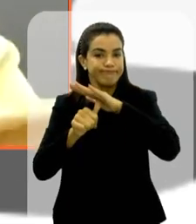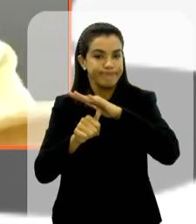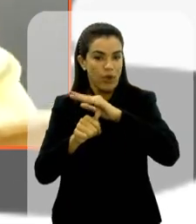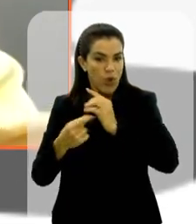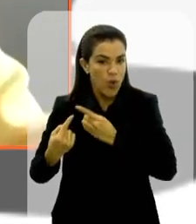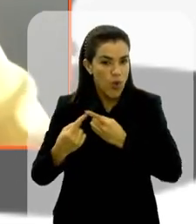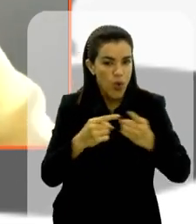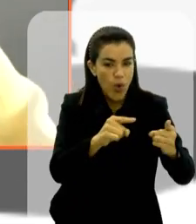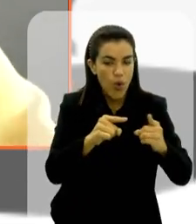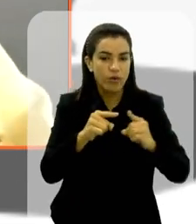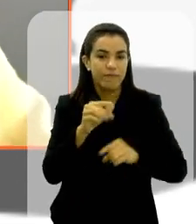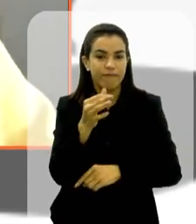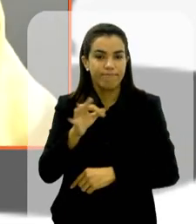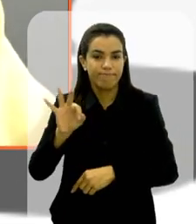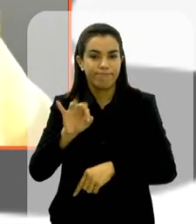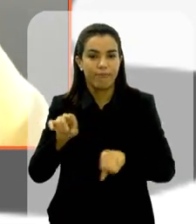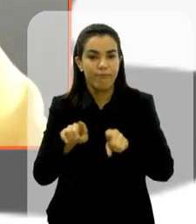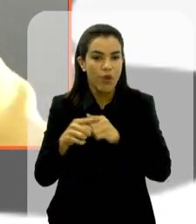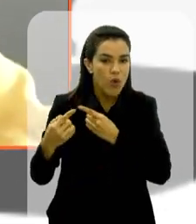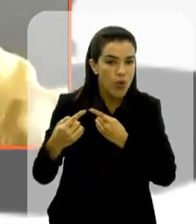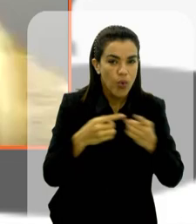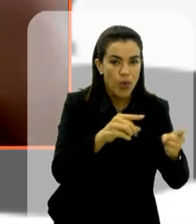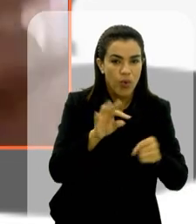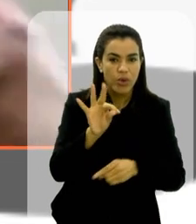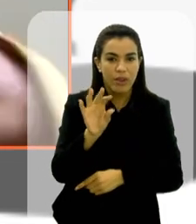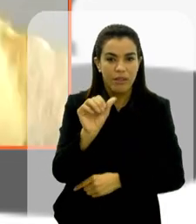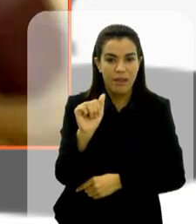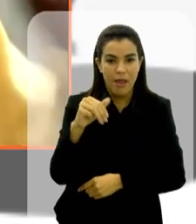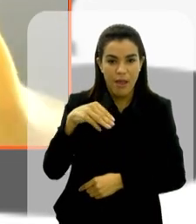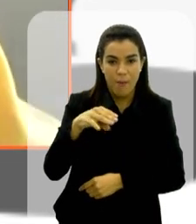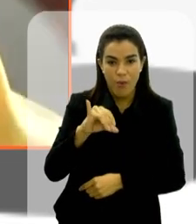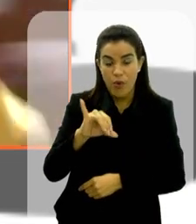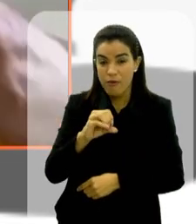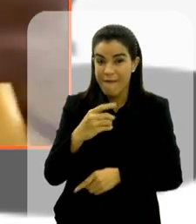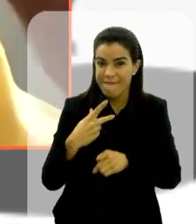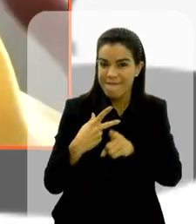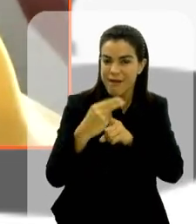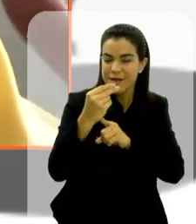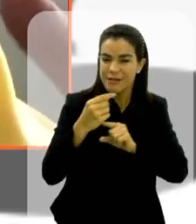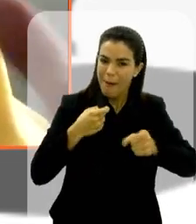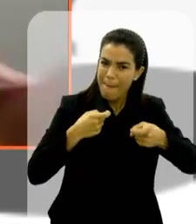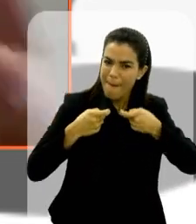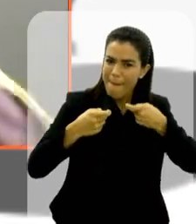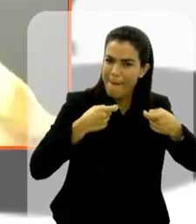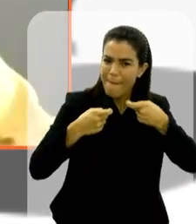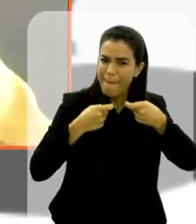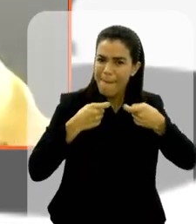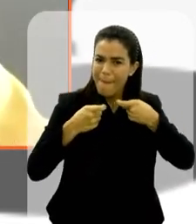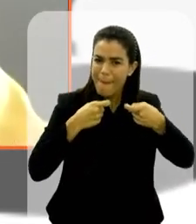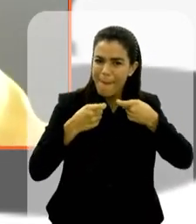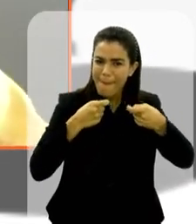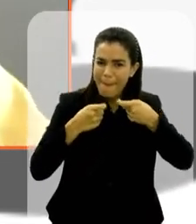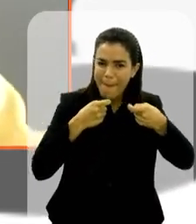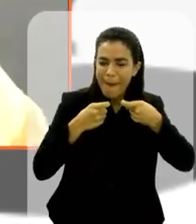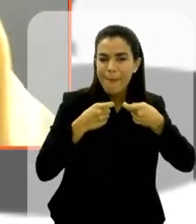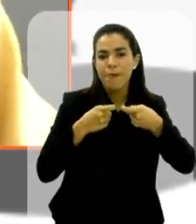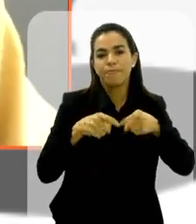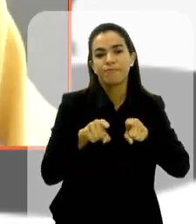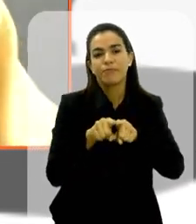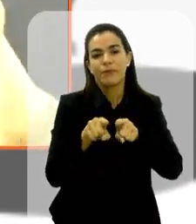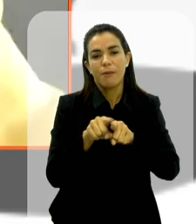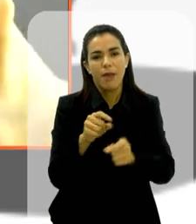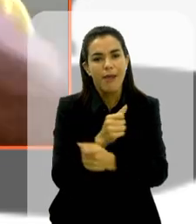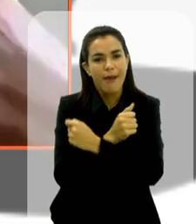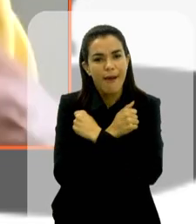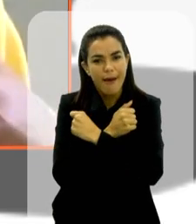e contra os samoios. E aí, ao vencerem as batalhas e tudo mais, né, e quando